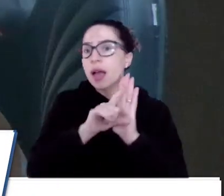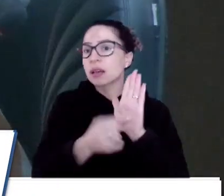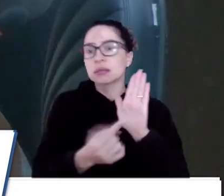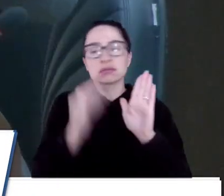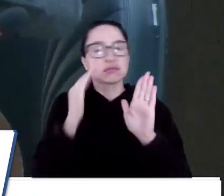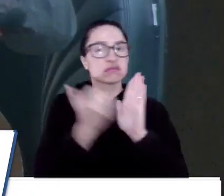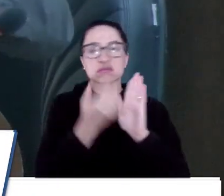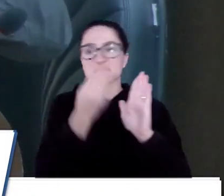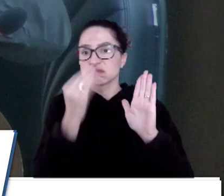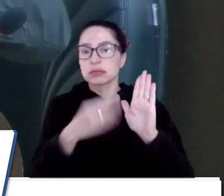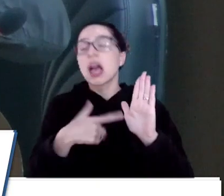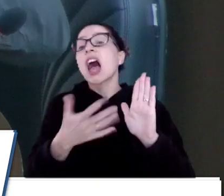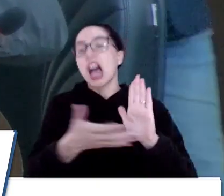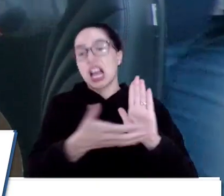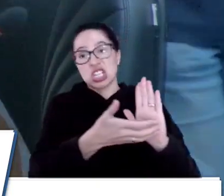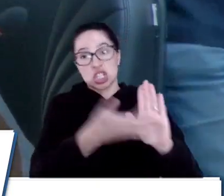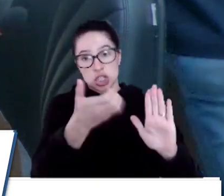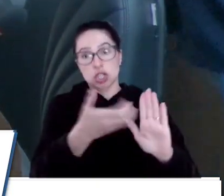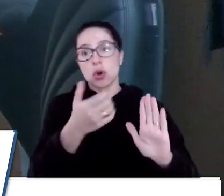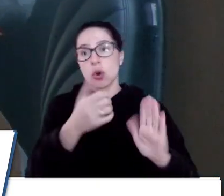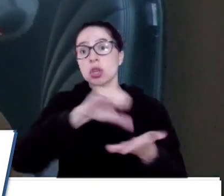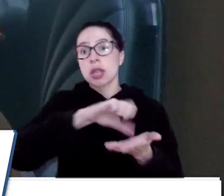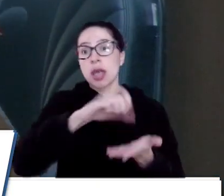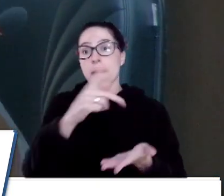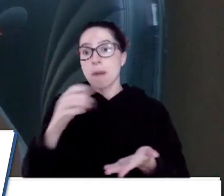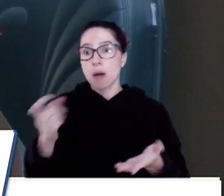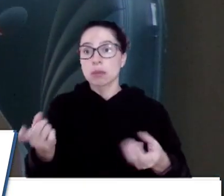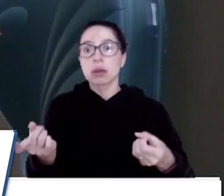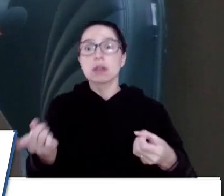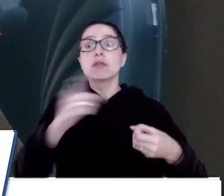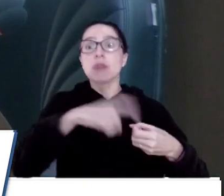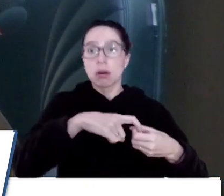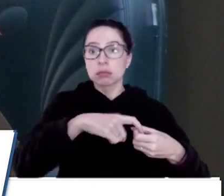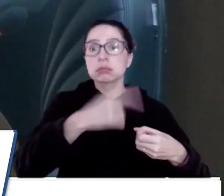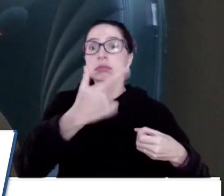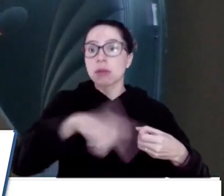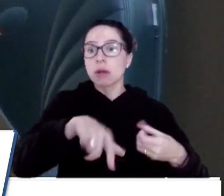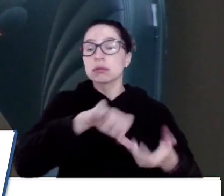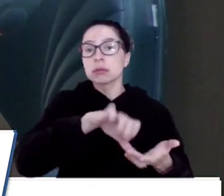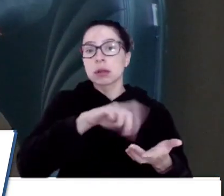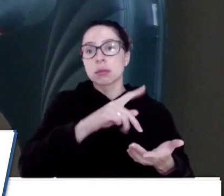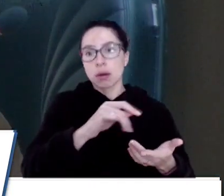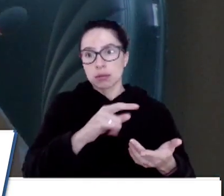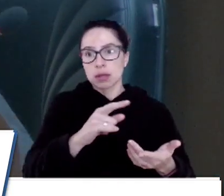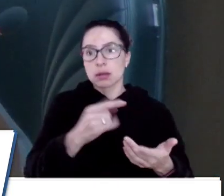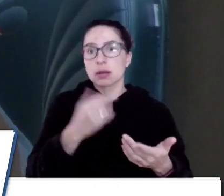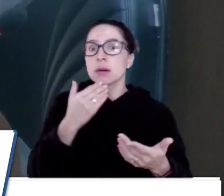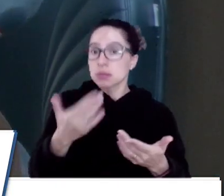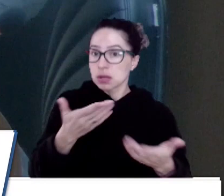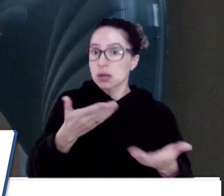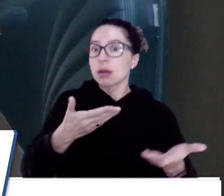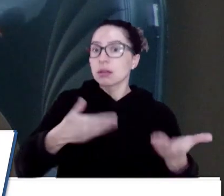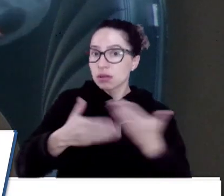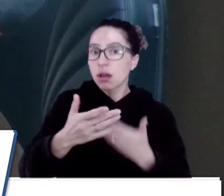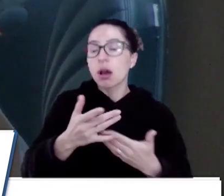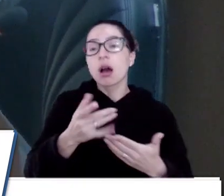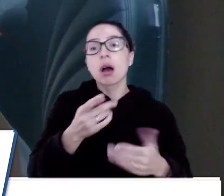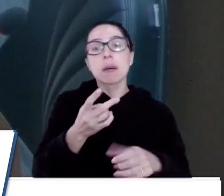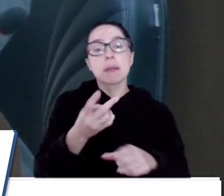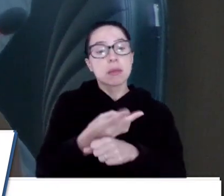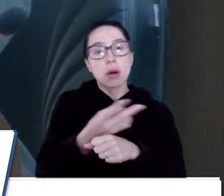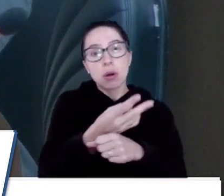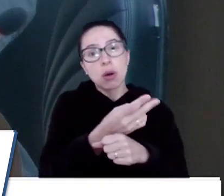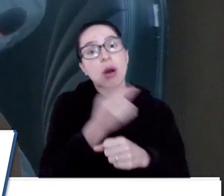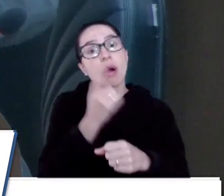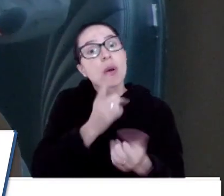lá, retirar o pessoal do Centro Pop, retornaram para o local Centro Pop. Vai ter que pedir uma reintegração ou mandar de busca para fazer o